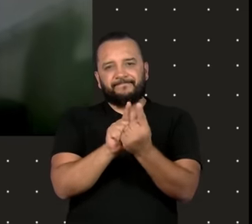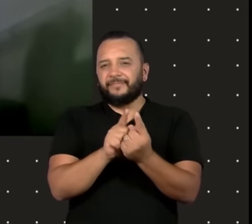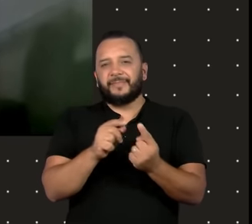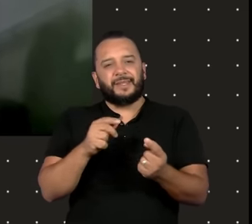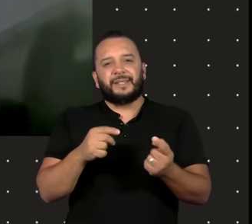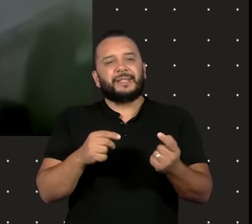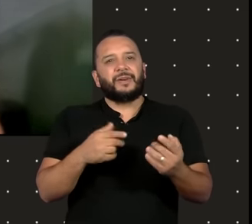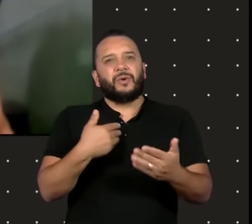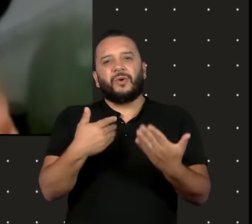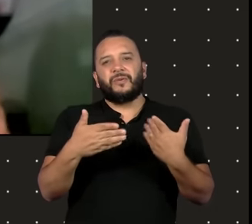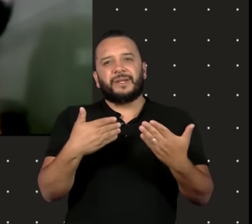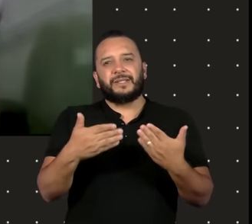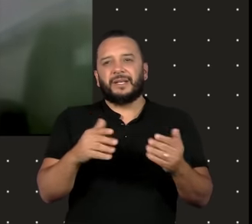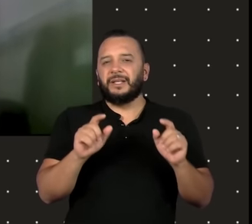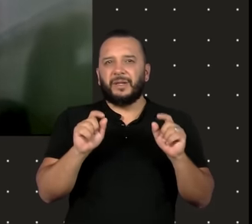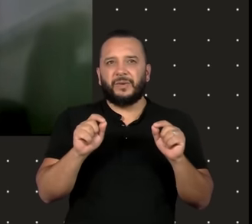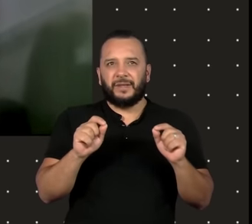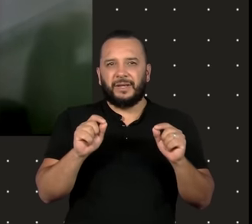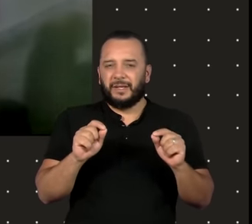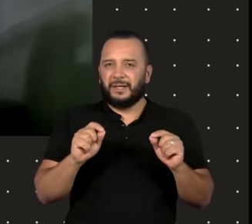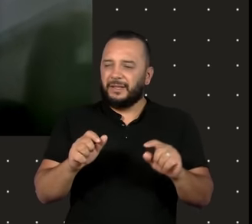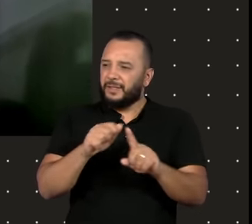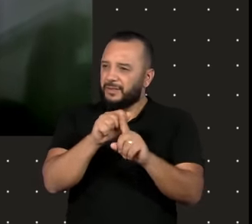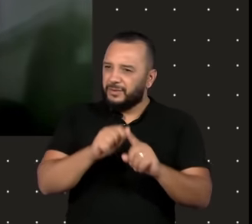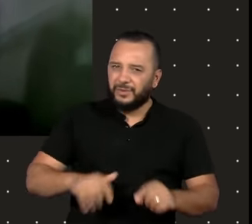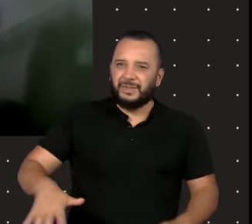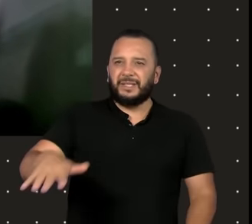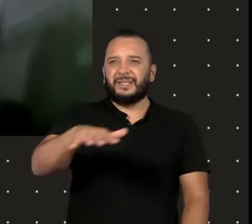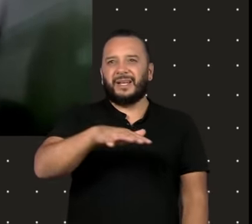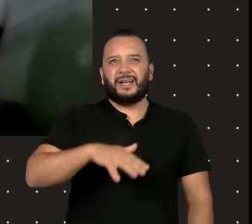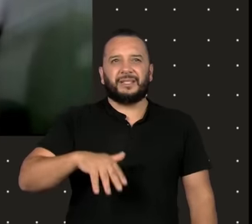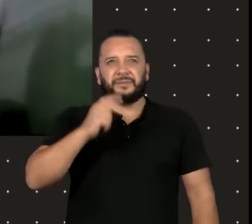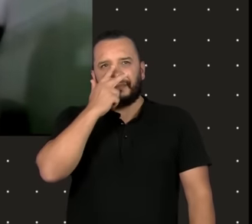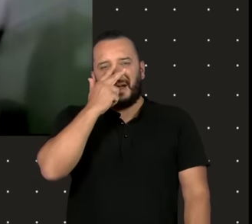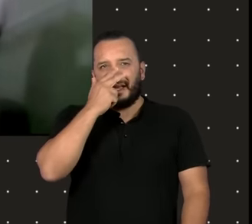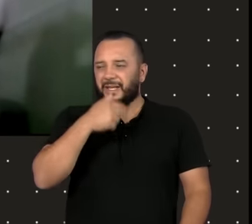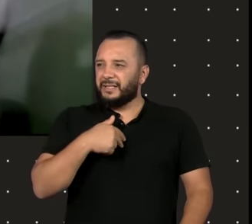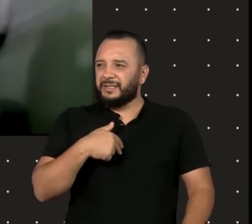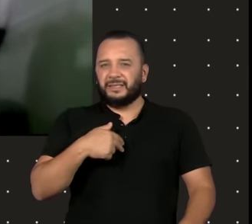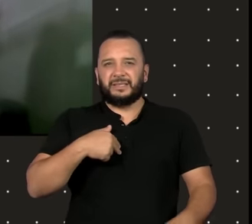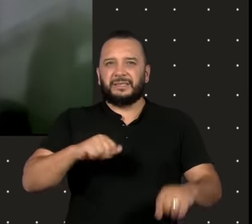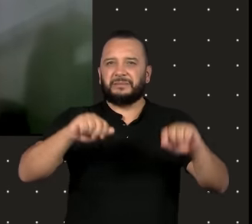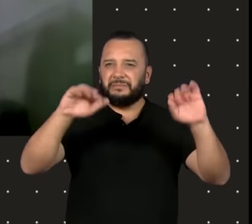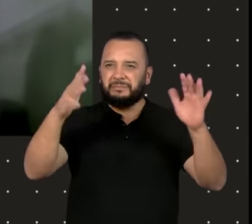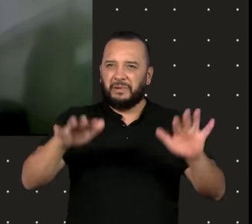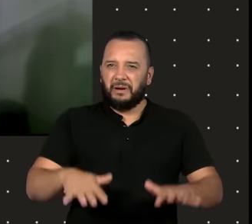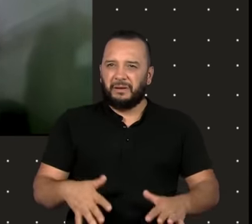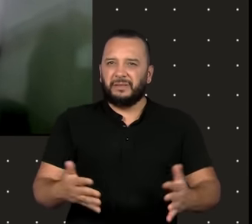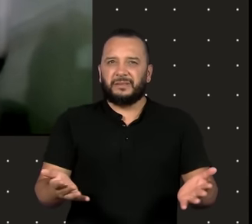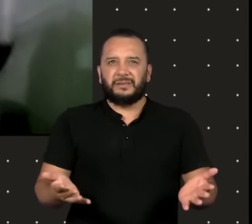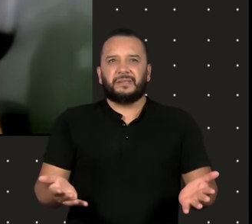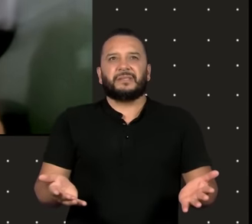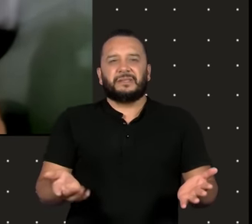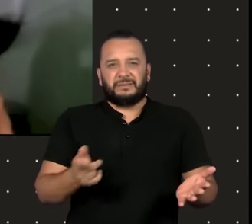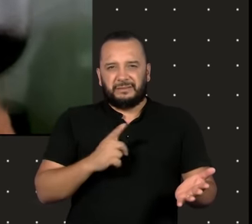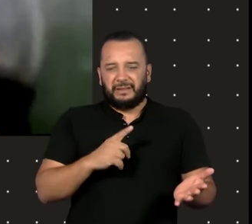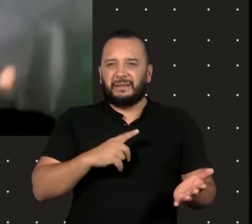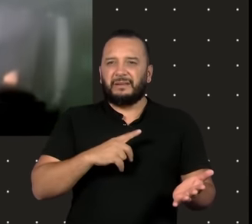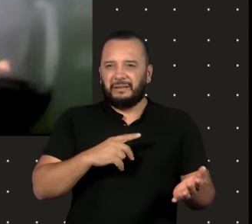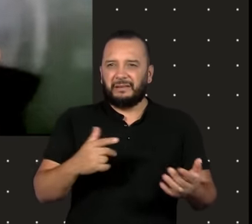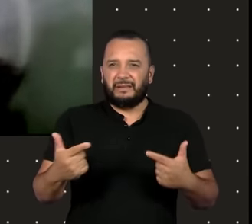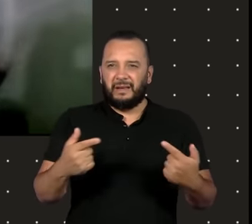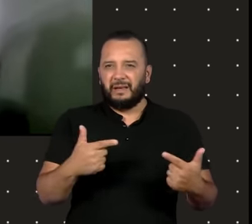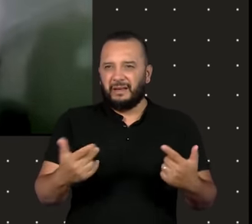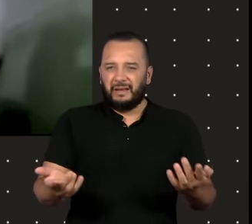falaria deste mundo que está à beira de uma barbárie, que às vezes vem sendo plantada há muito tempo, mas